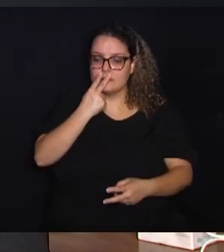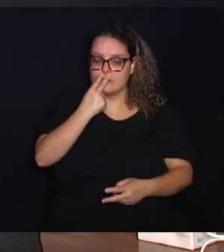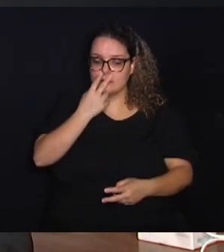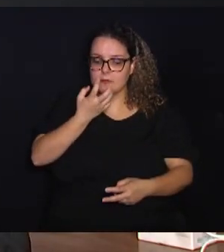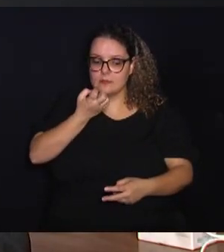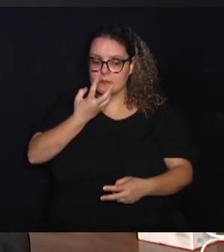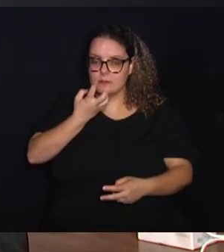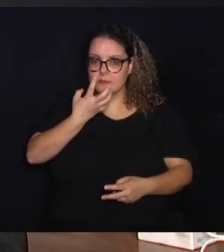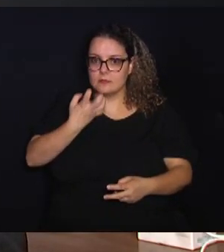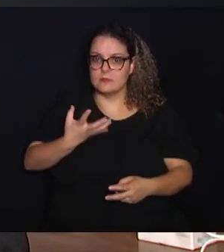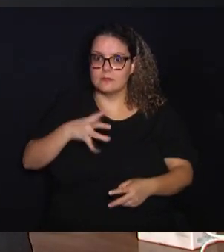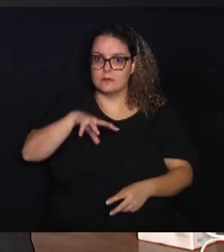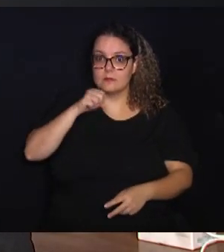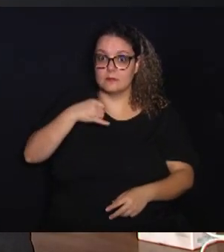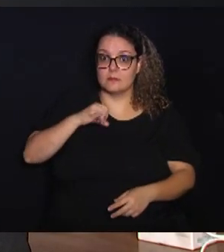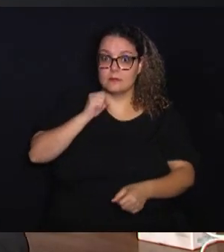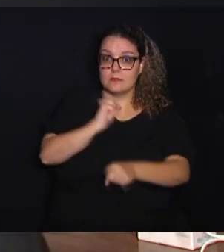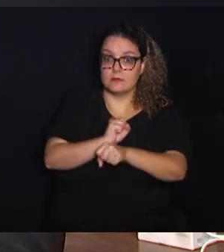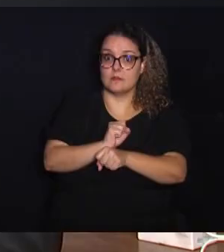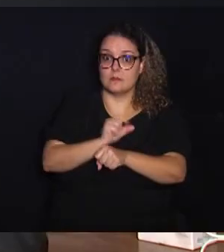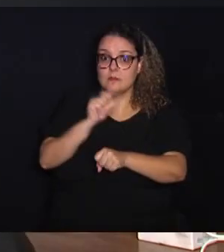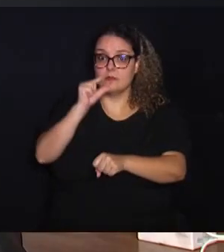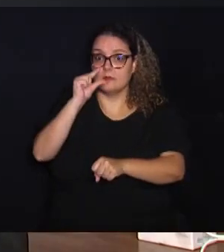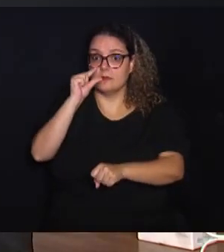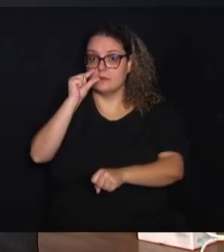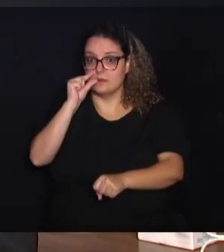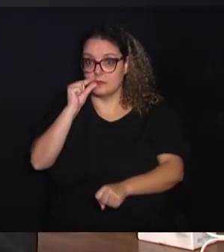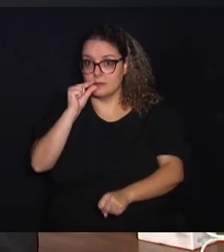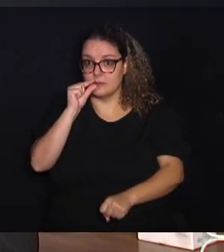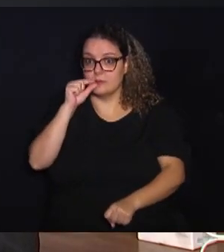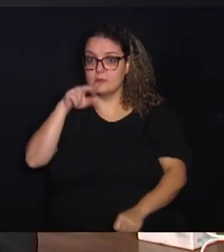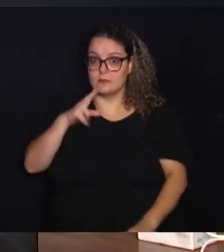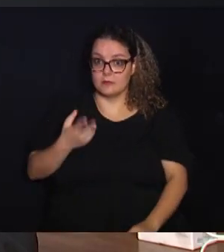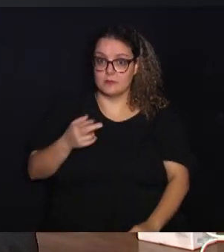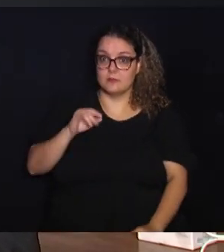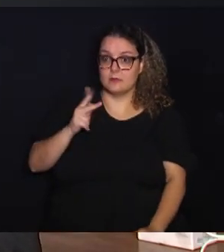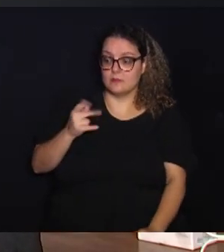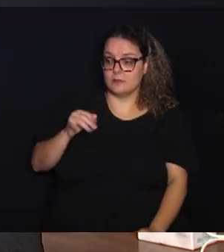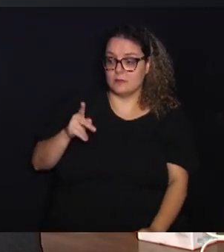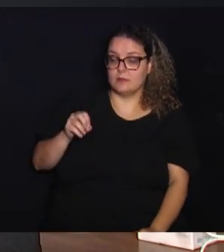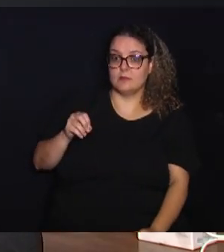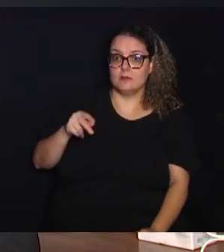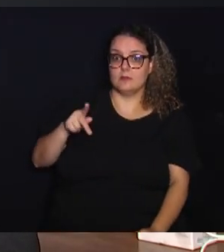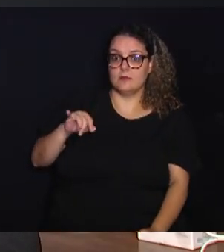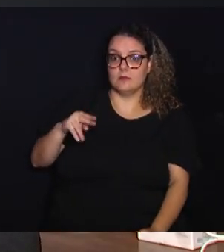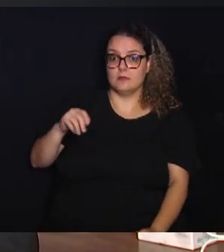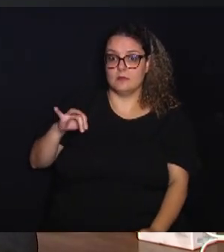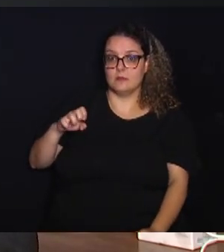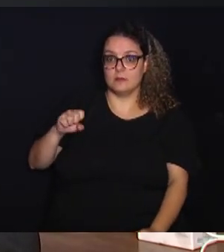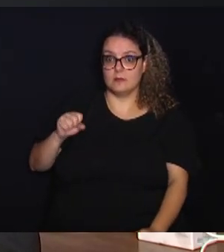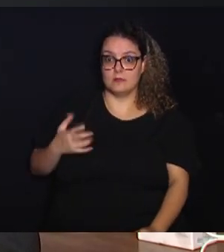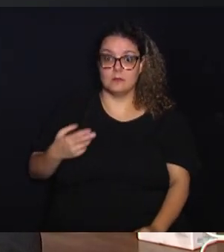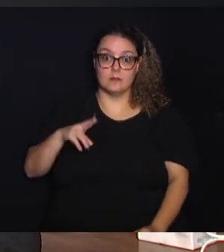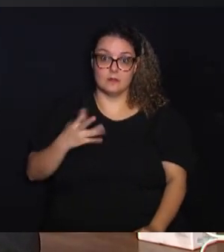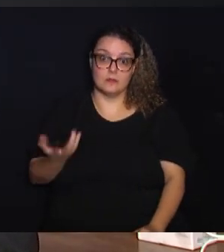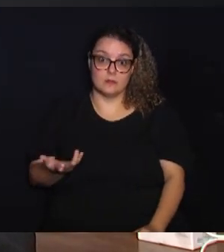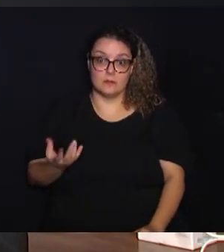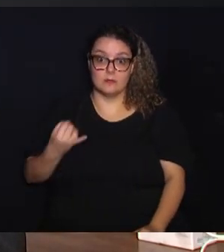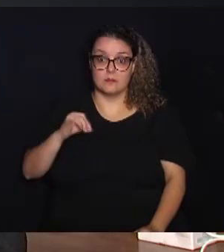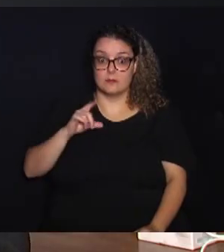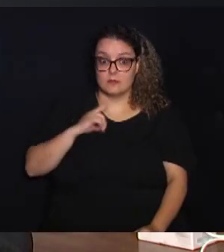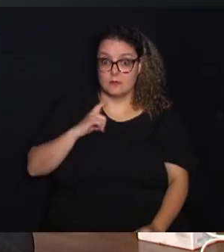se houve uma pausa ou não, se houve uma diminuição só, que seriam as hipopneias, ou se